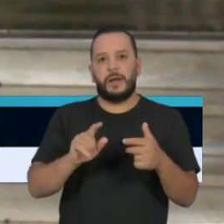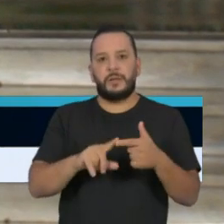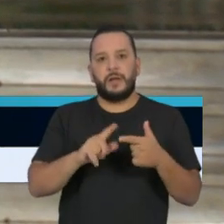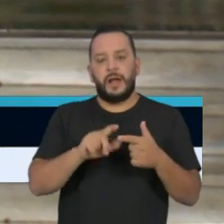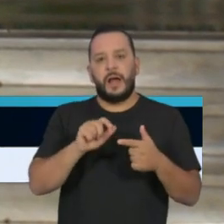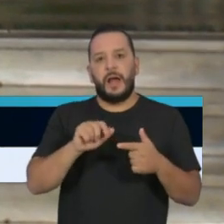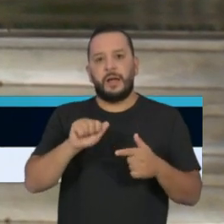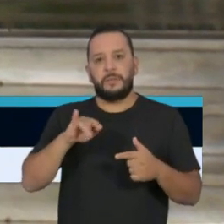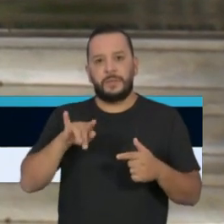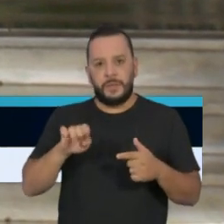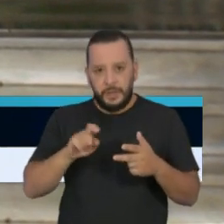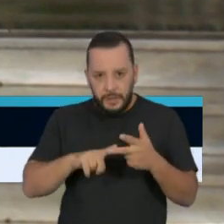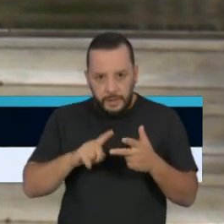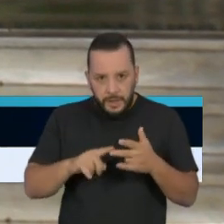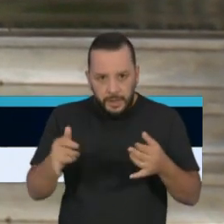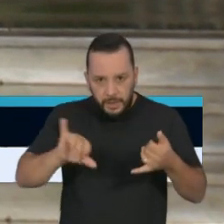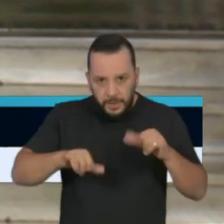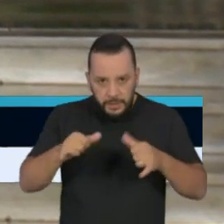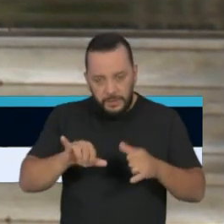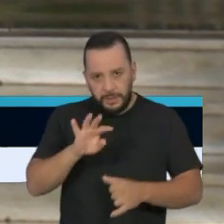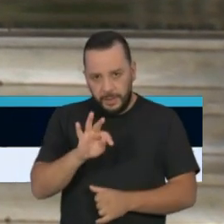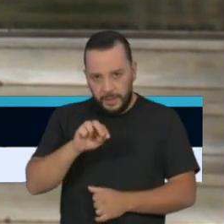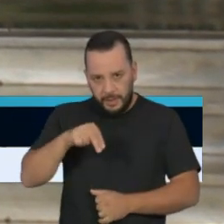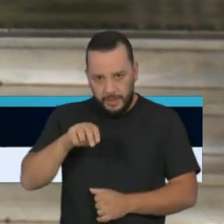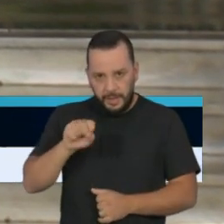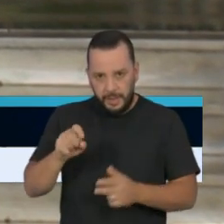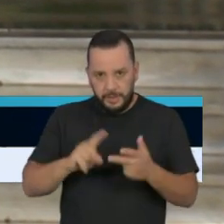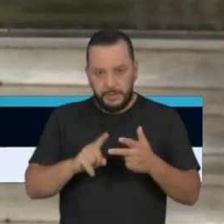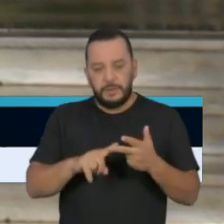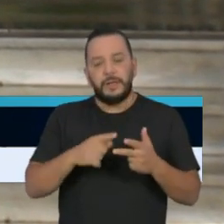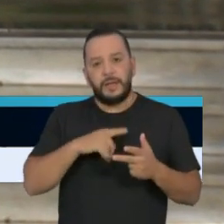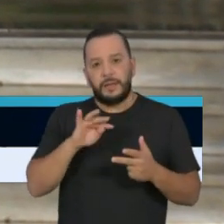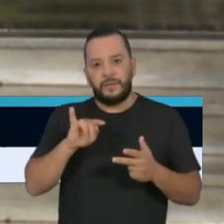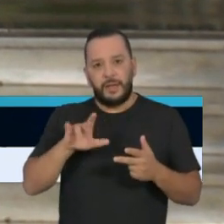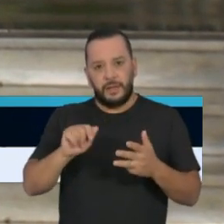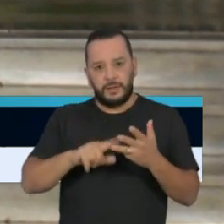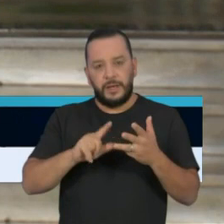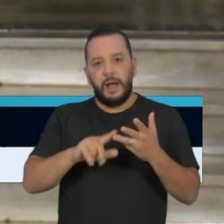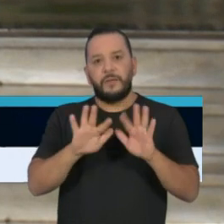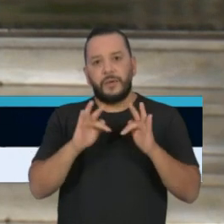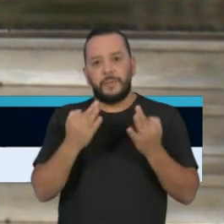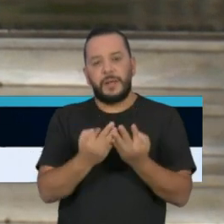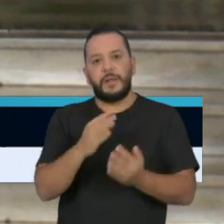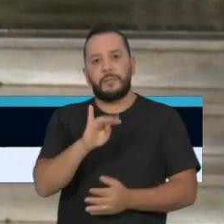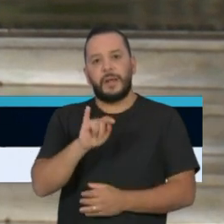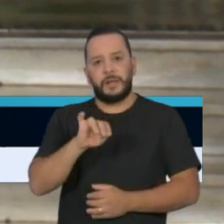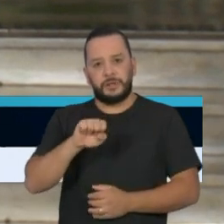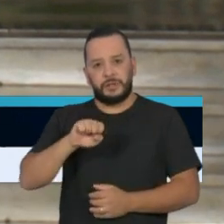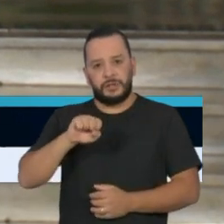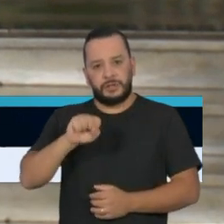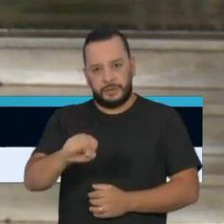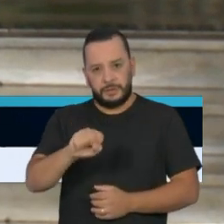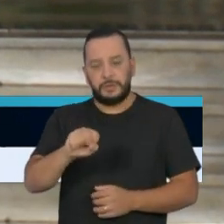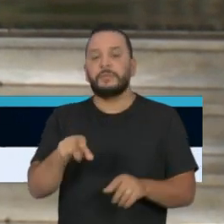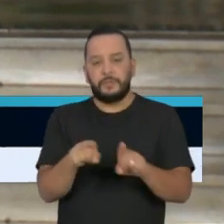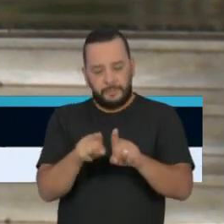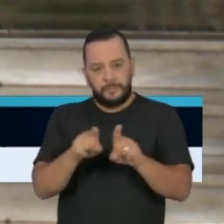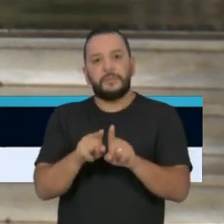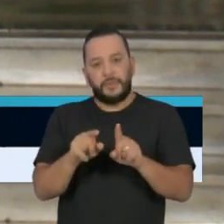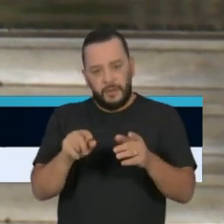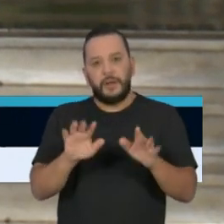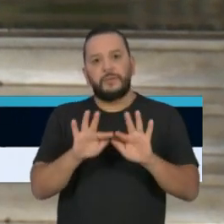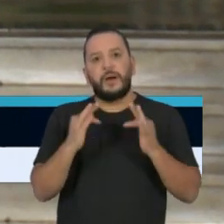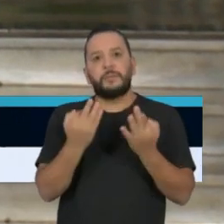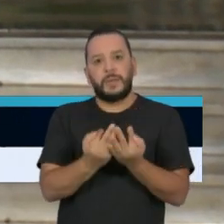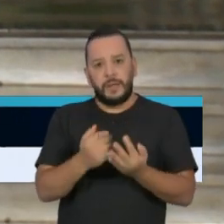Empiricus, o Laboratório EMS, a Entrevias, a família Brascher, a doação foi da família, a